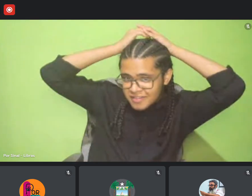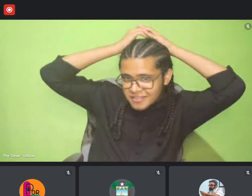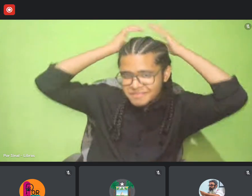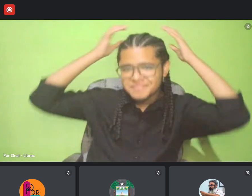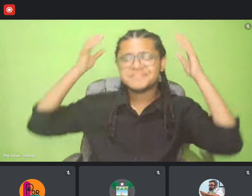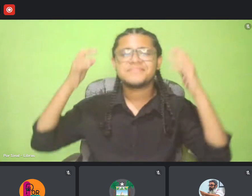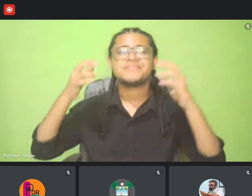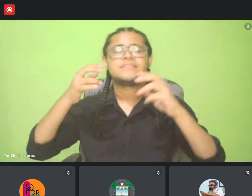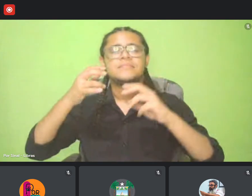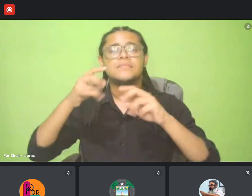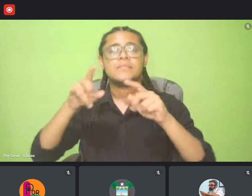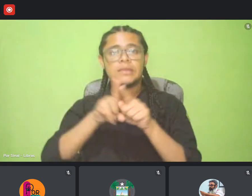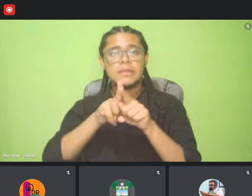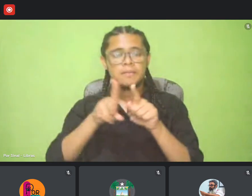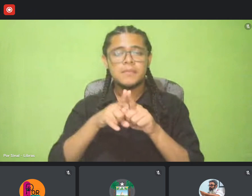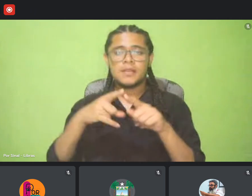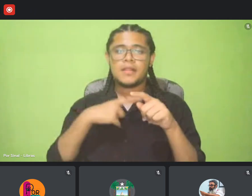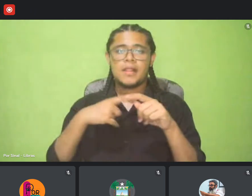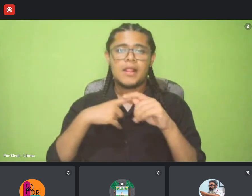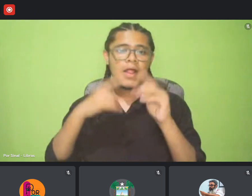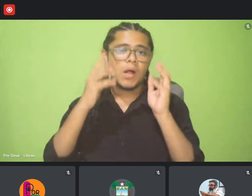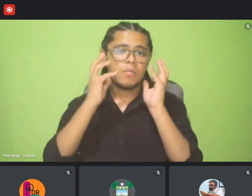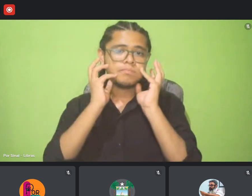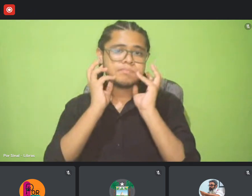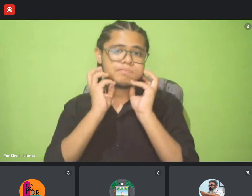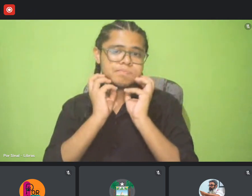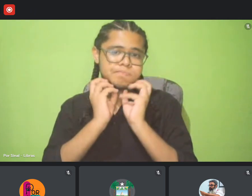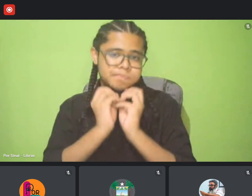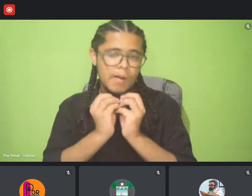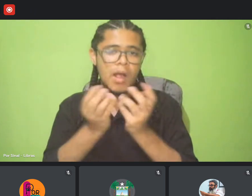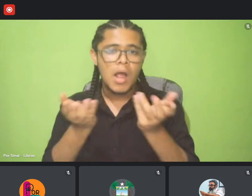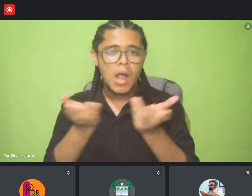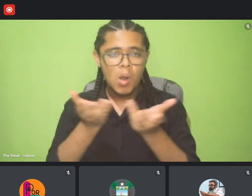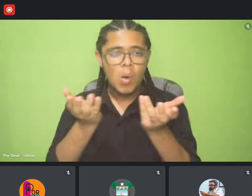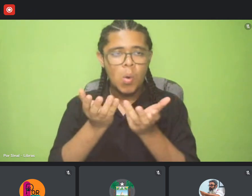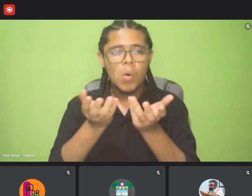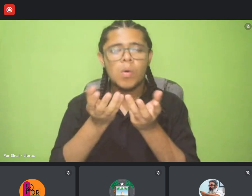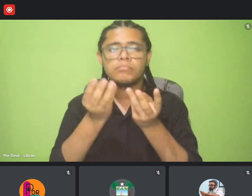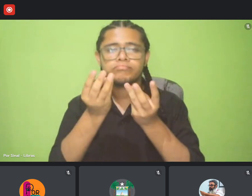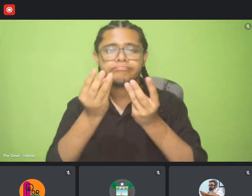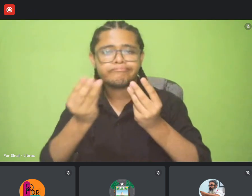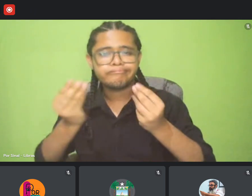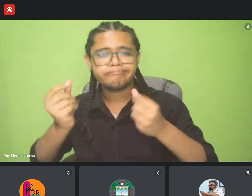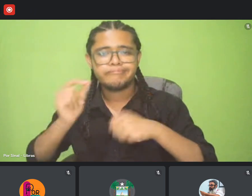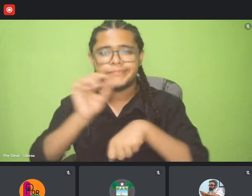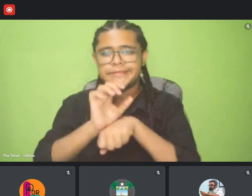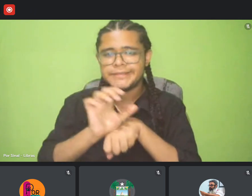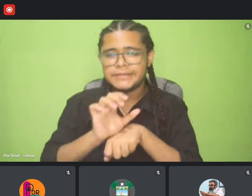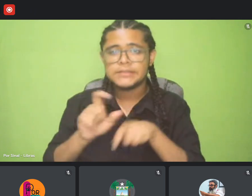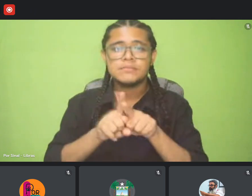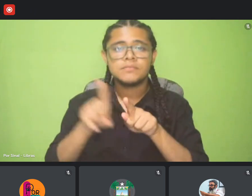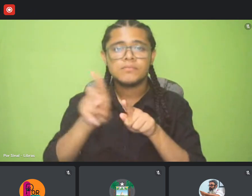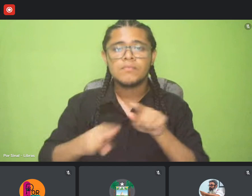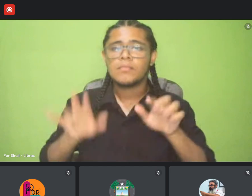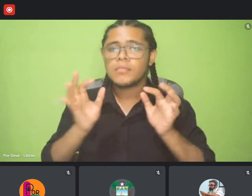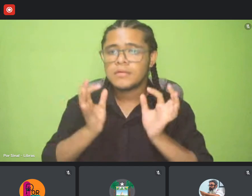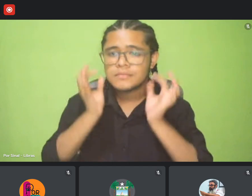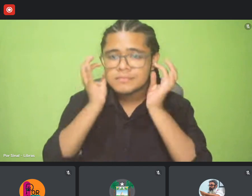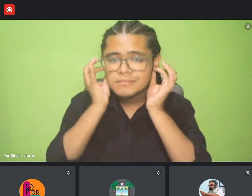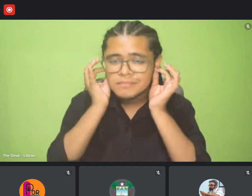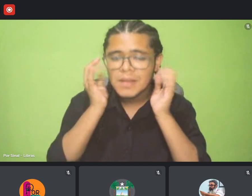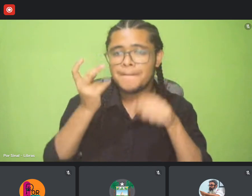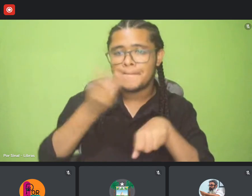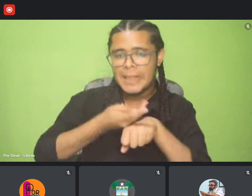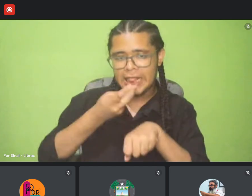barba que costumava ser castanha, agora está bem mais grisalha, uso argolas nas orelhas, argolas prateadas, estou